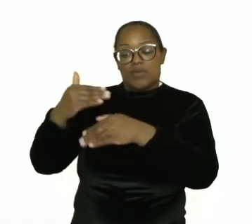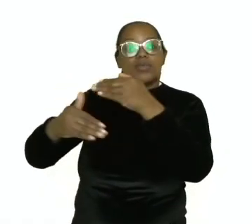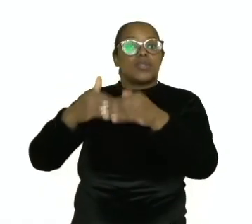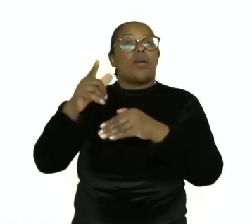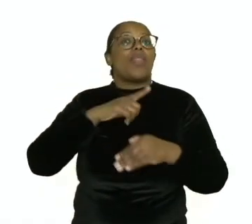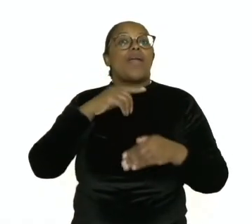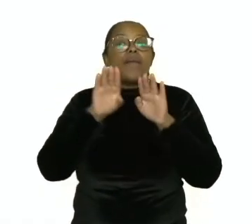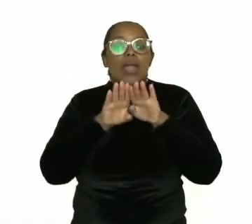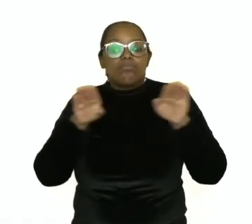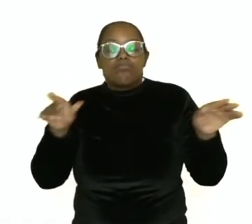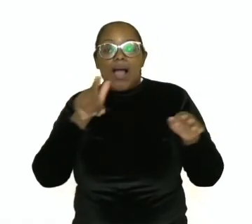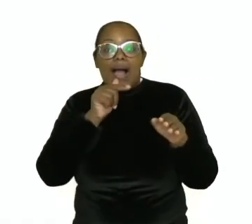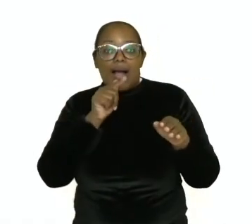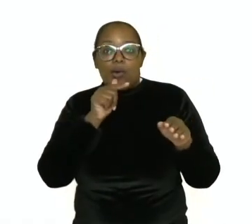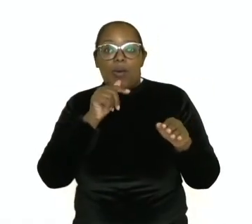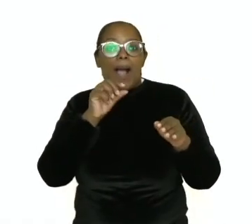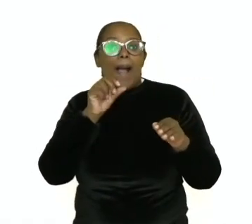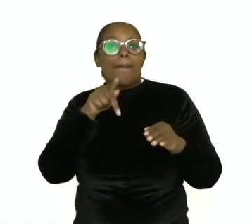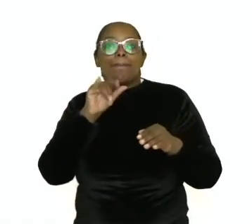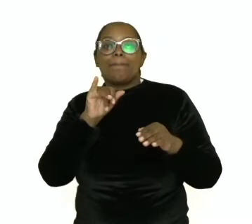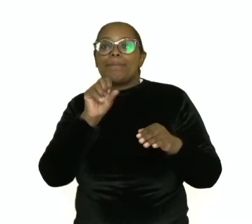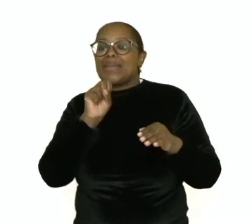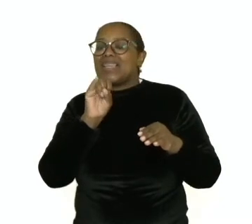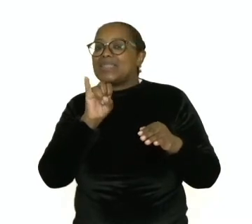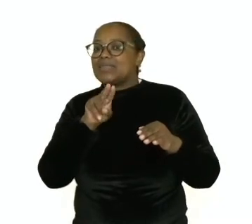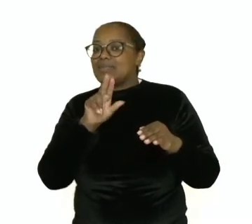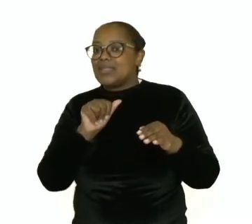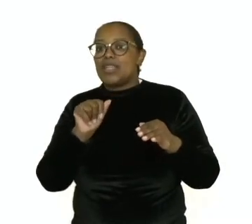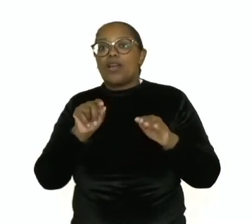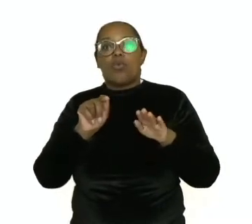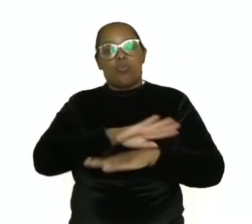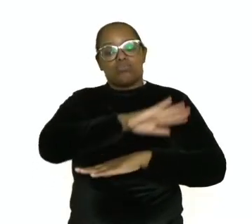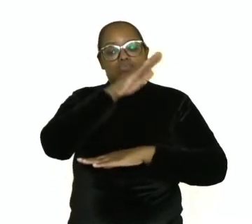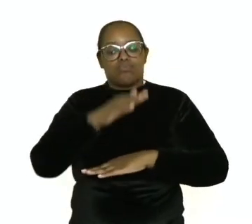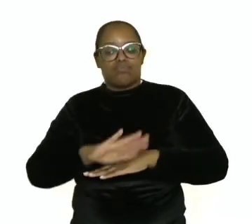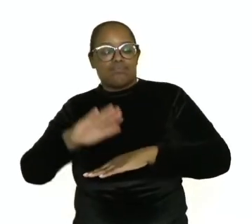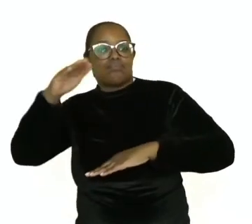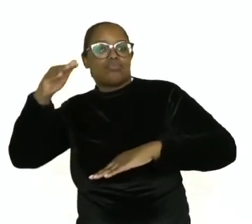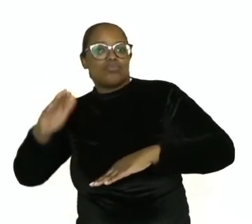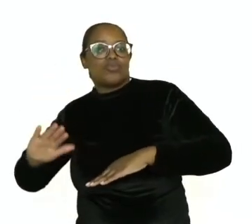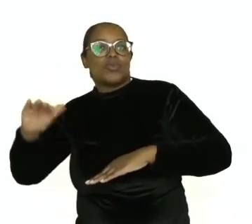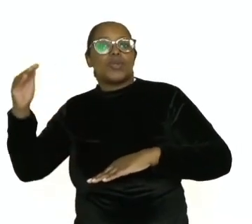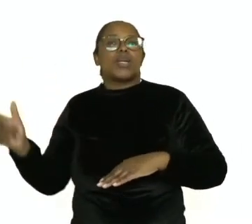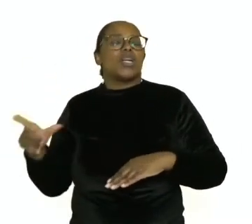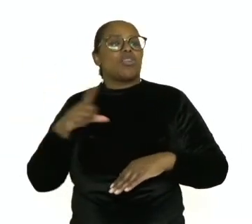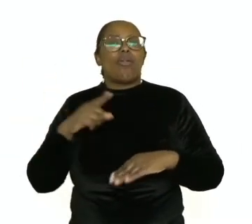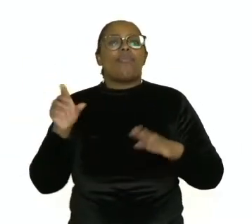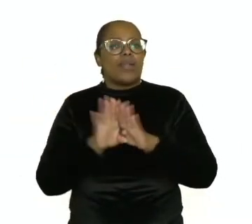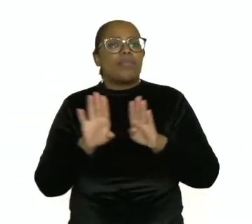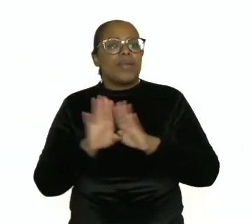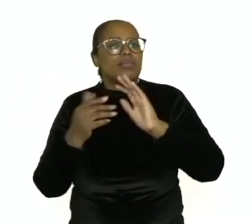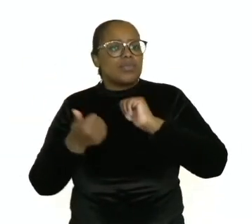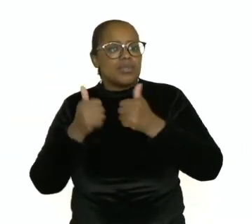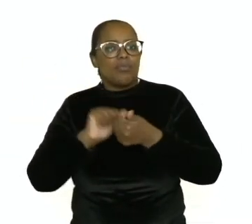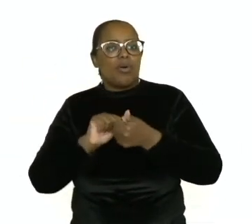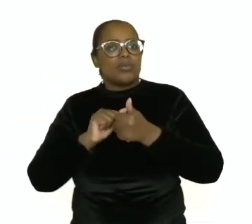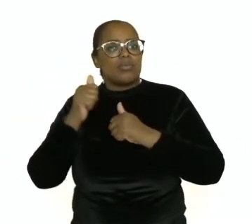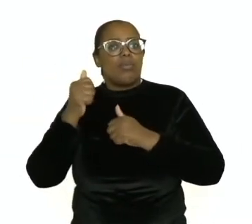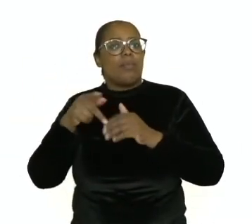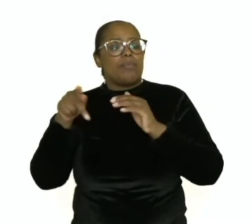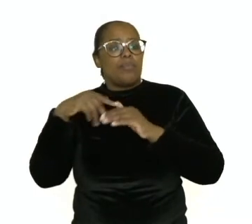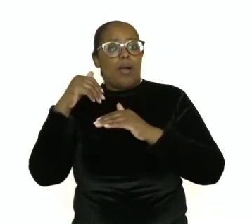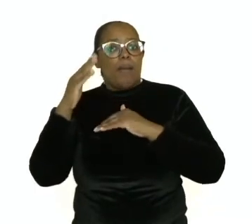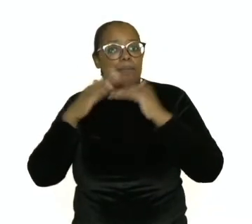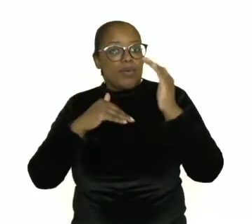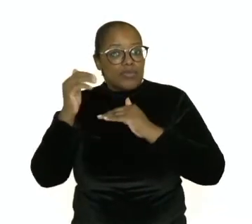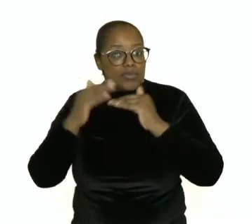piscinas com ondas, que geram condições perfeitas para a prática do esporte. Competições de alto nível, tanto com a etapa do circuito